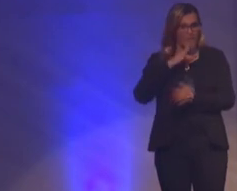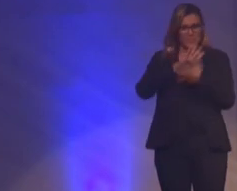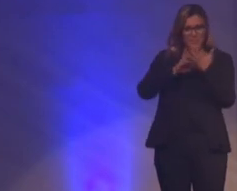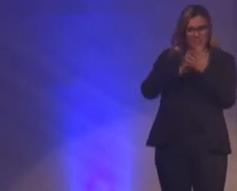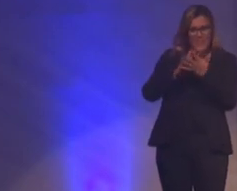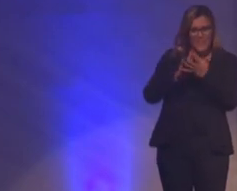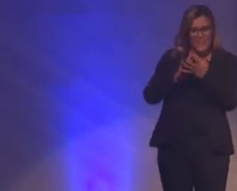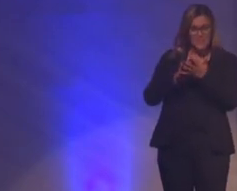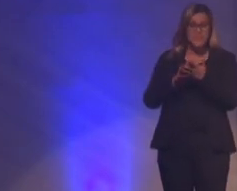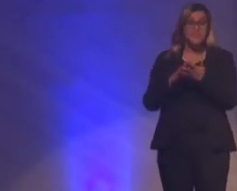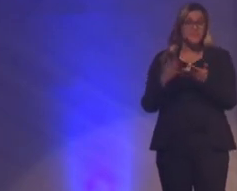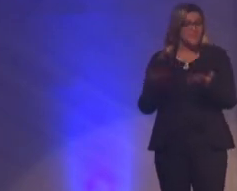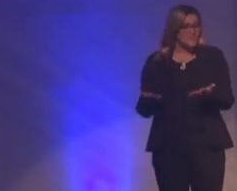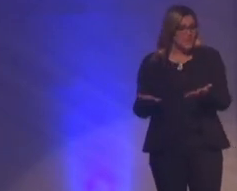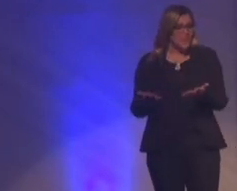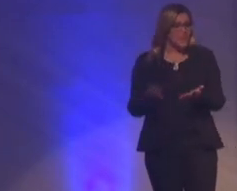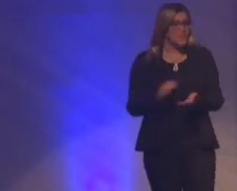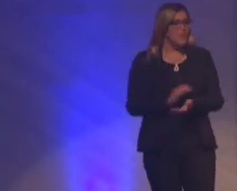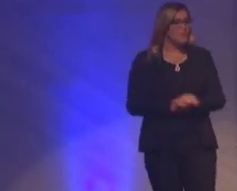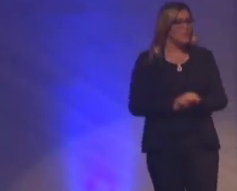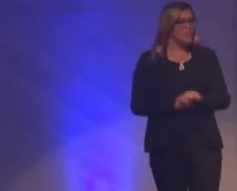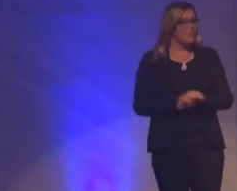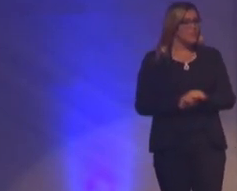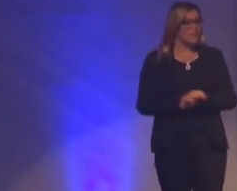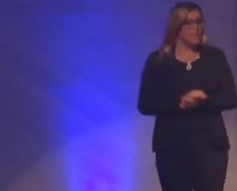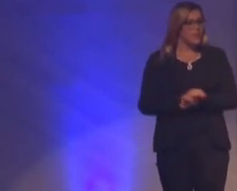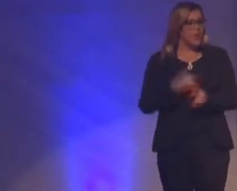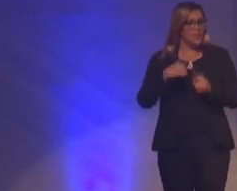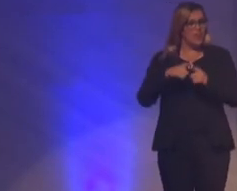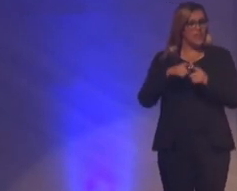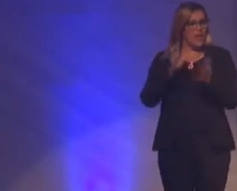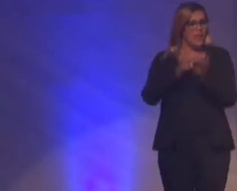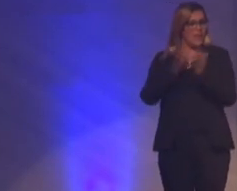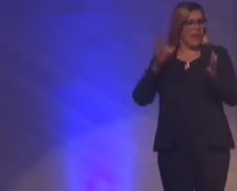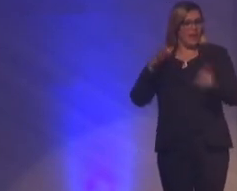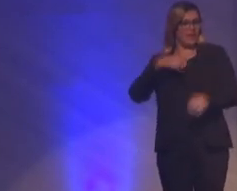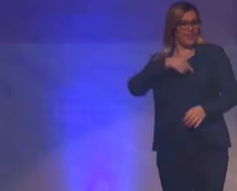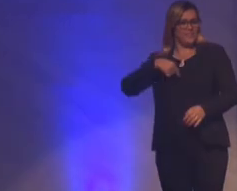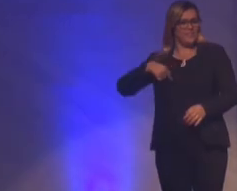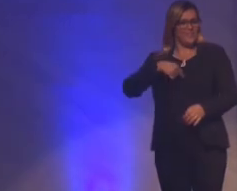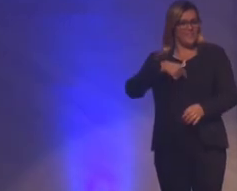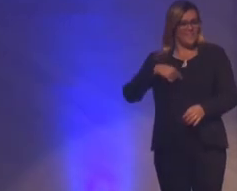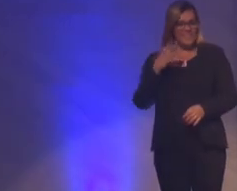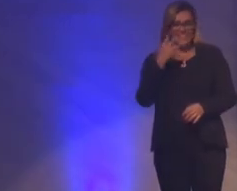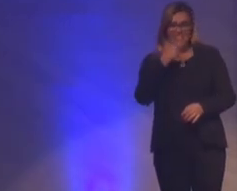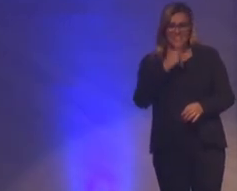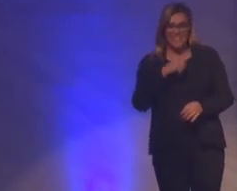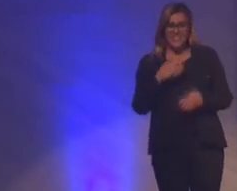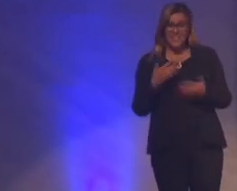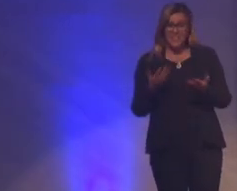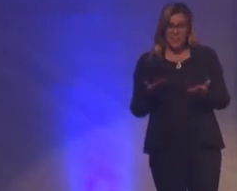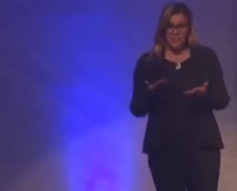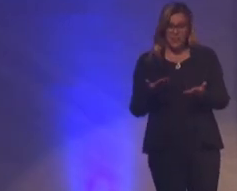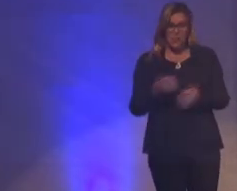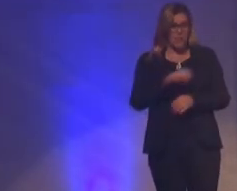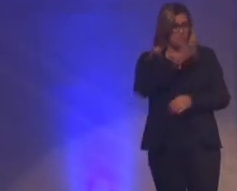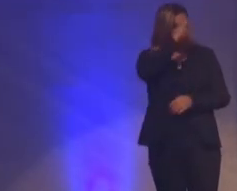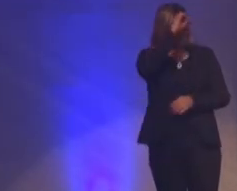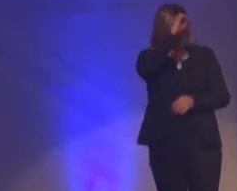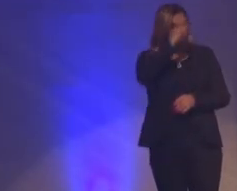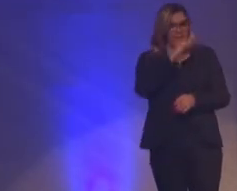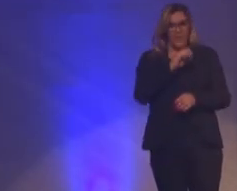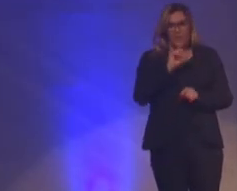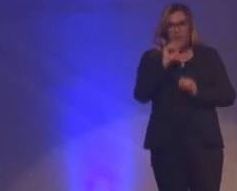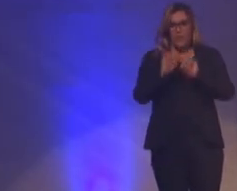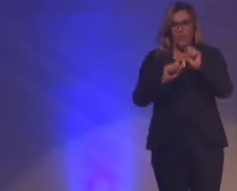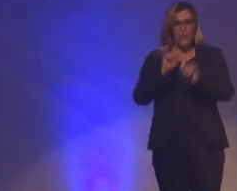Já deu pra ver, né? Gente, o que é essa minha camisa brilhando? Ó, linda, né? E como eu sou leigo, eu não sei